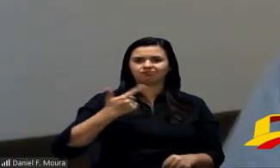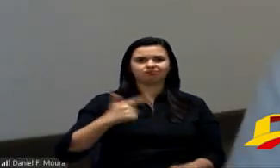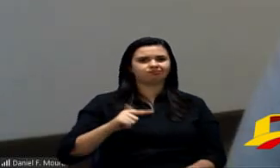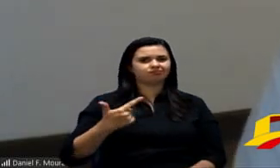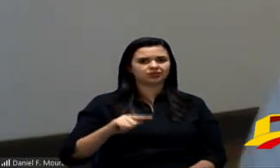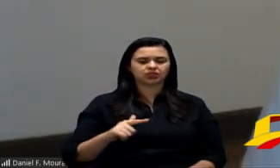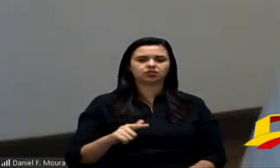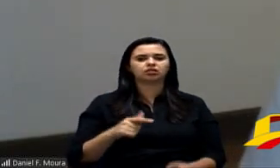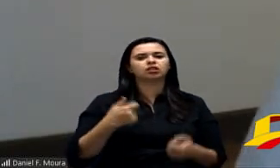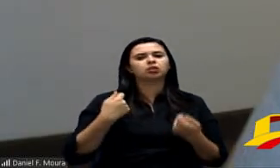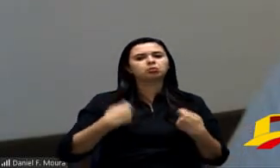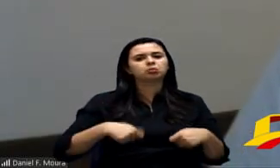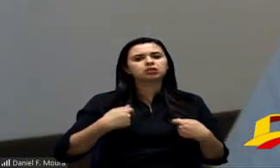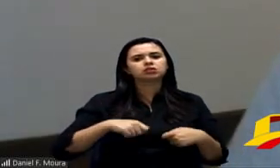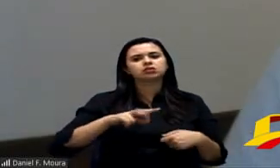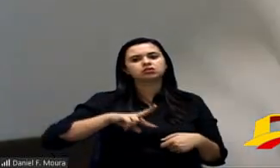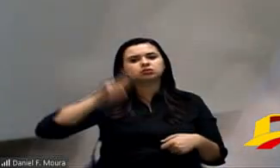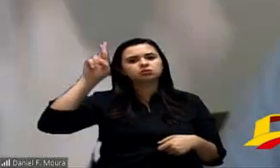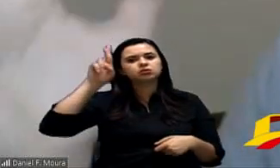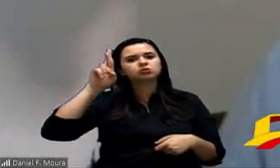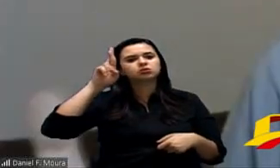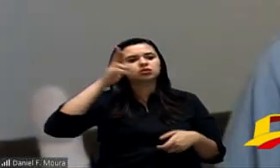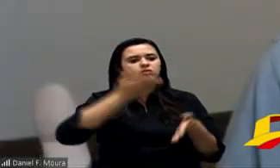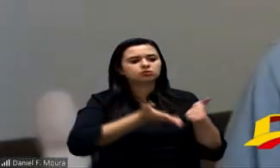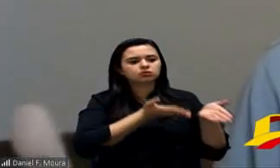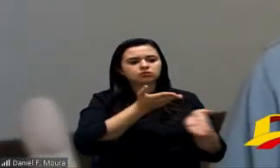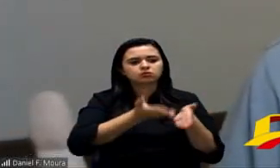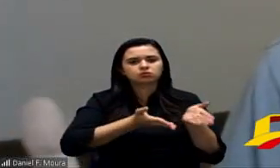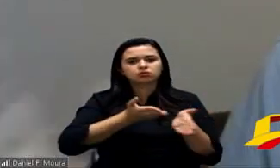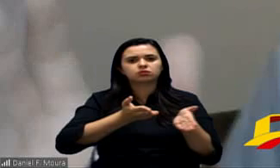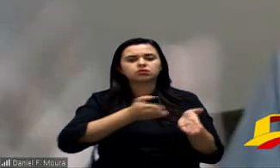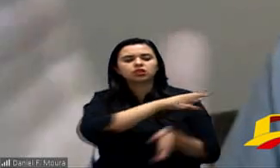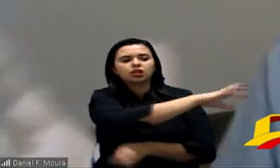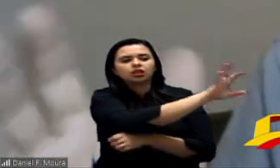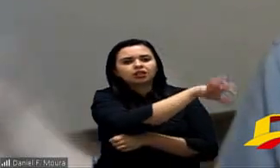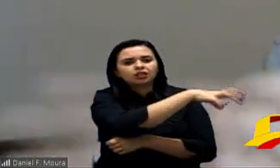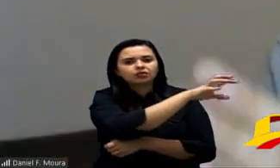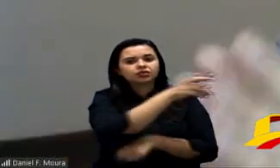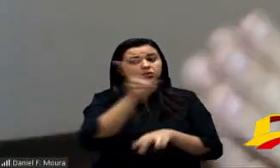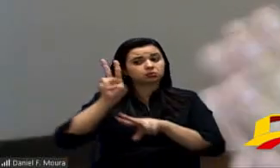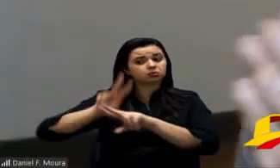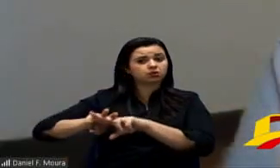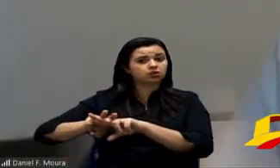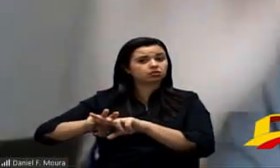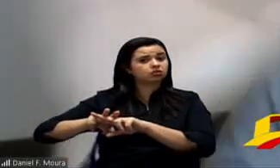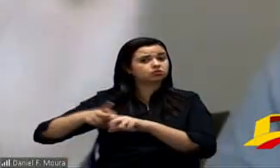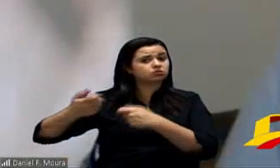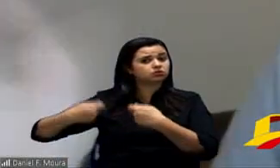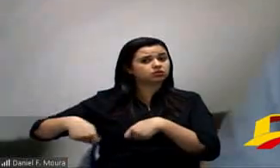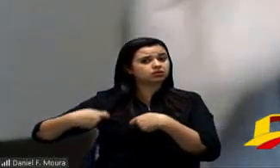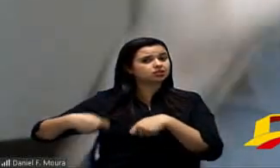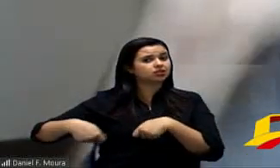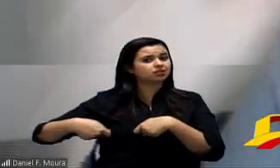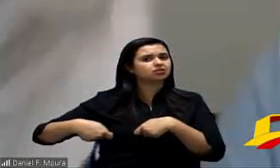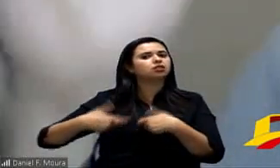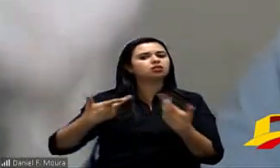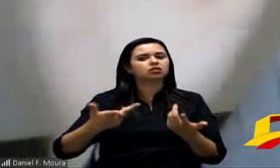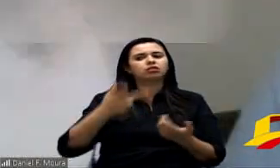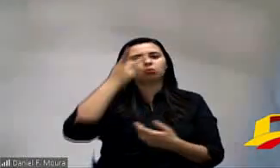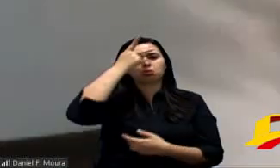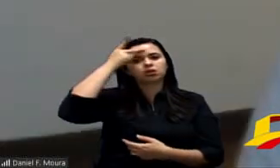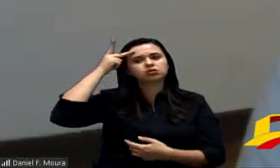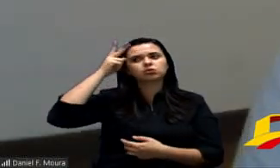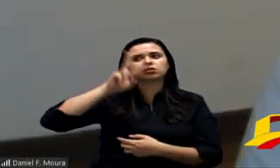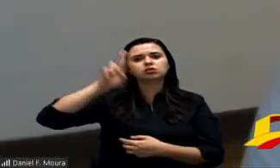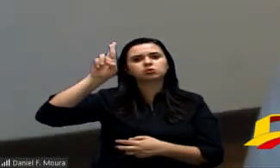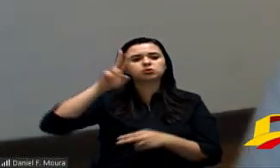do recinto, elefante preso. Então, a vida das pessoas estão em risco, principalmente o macho em período de must, que é o período quando eles estão, pode